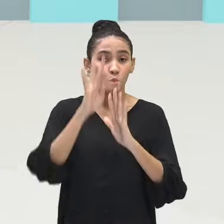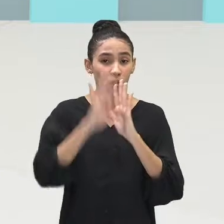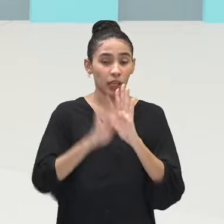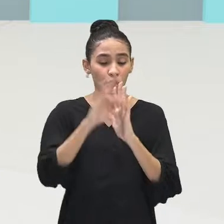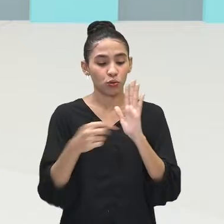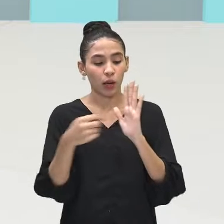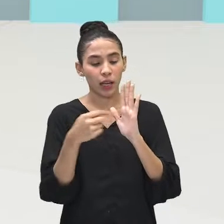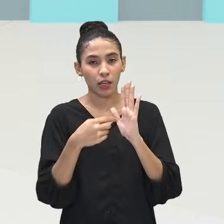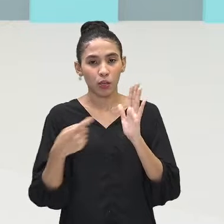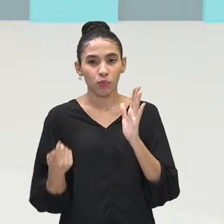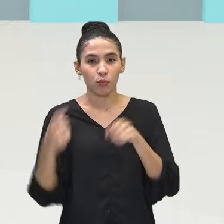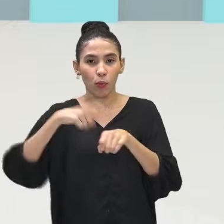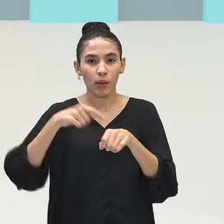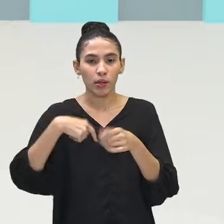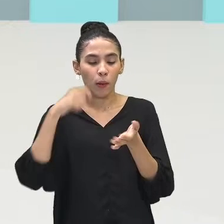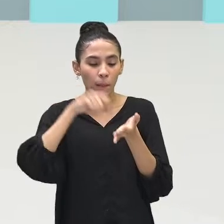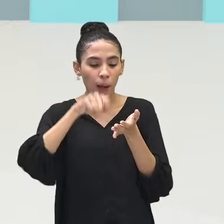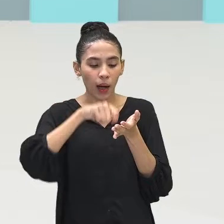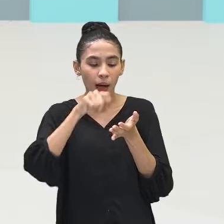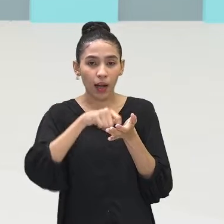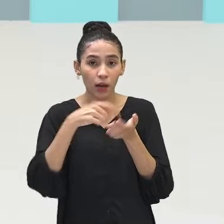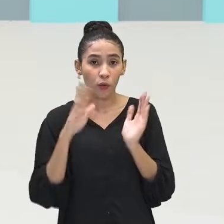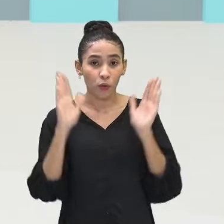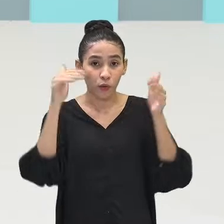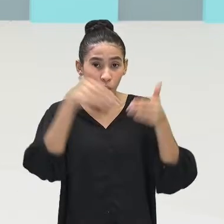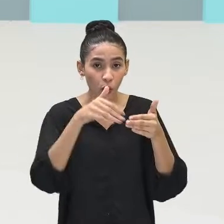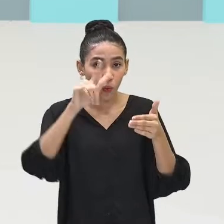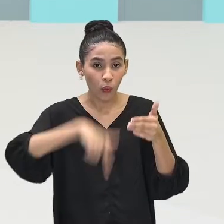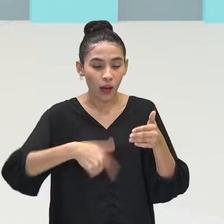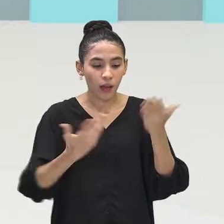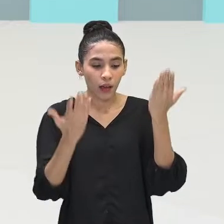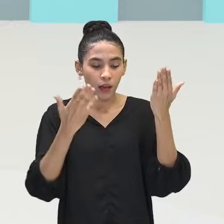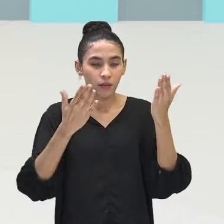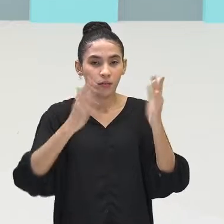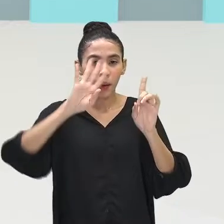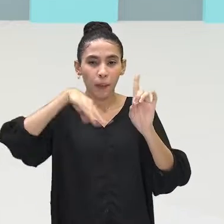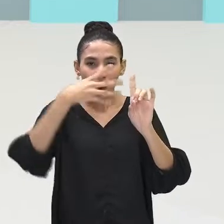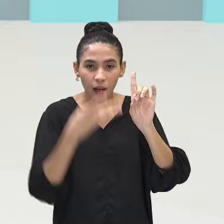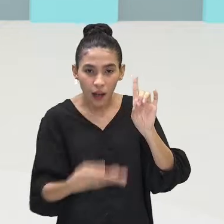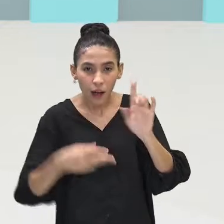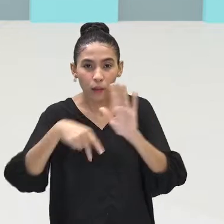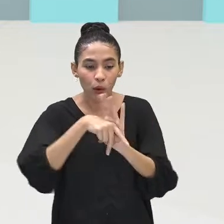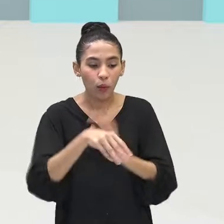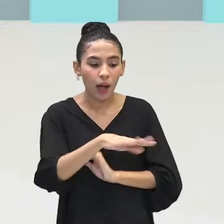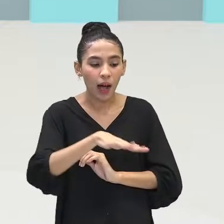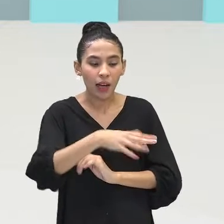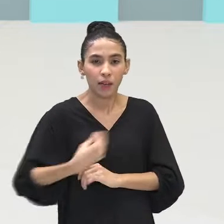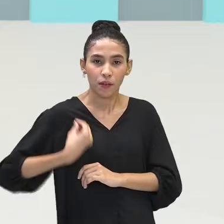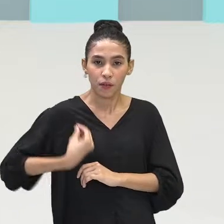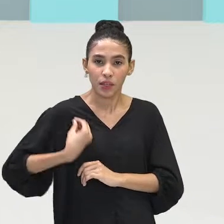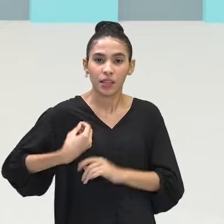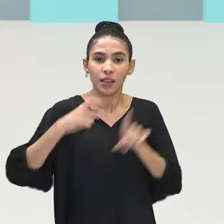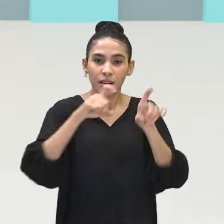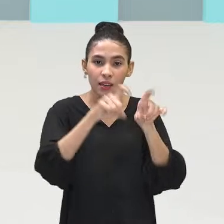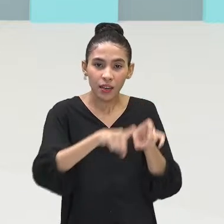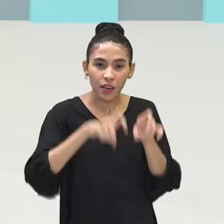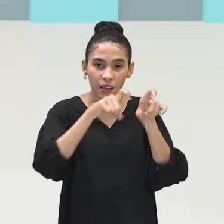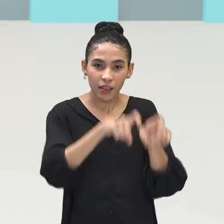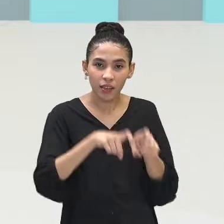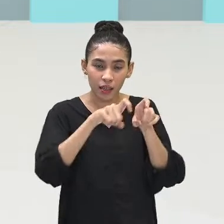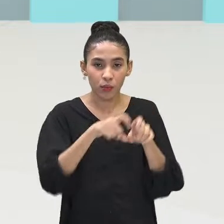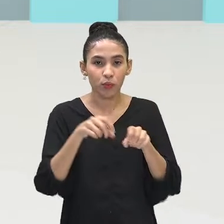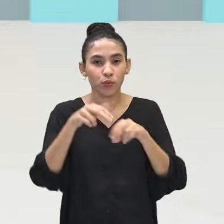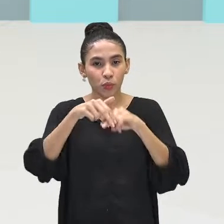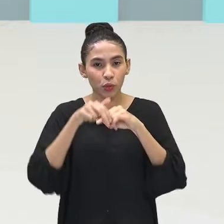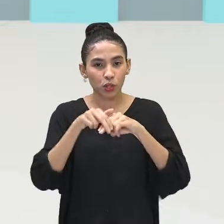a vida no campo, eu vou exaltar o modo de vida no campo. É por isso que fala ali que é um estilo de vida bucólico,